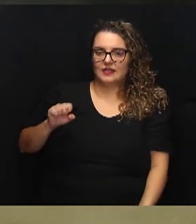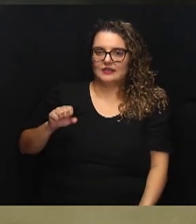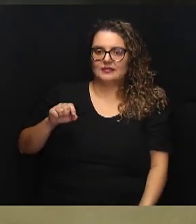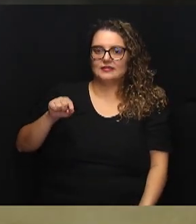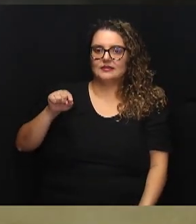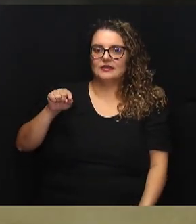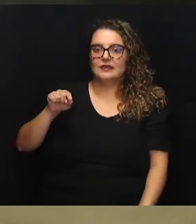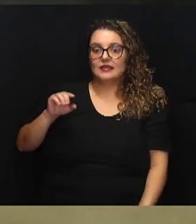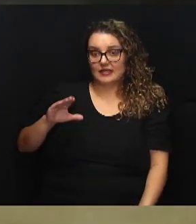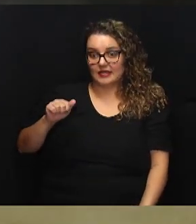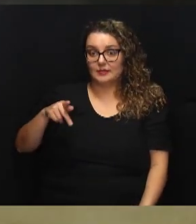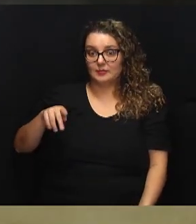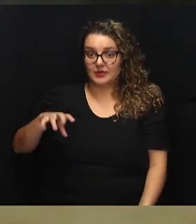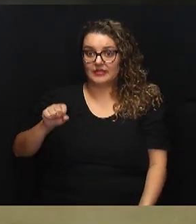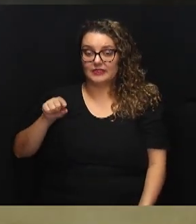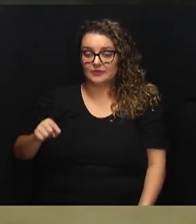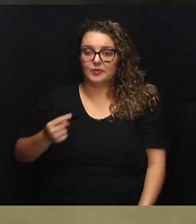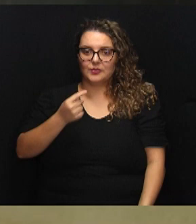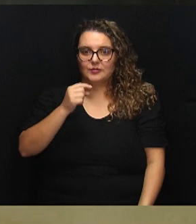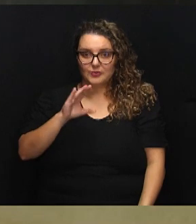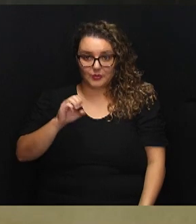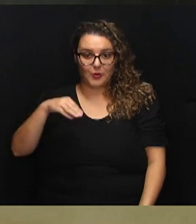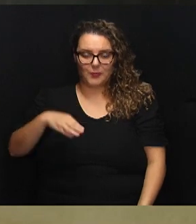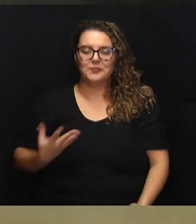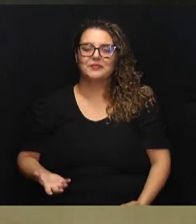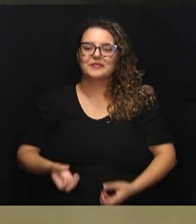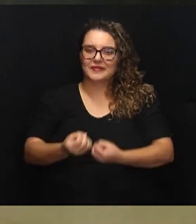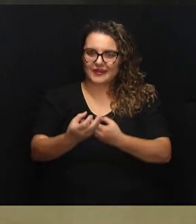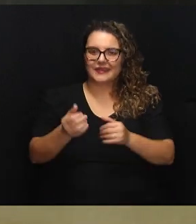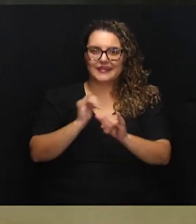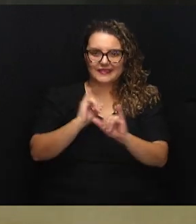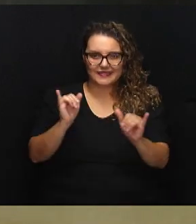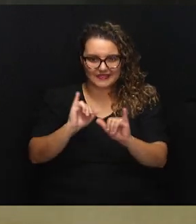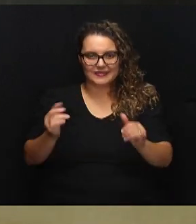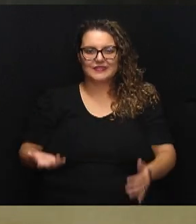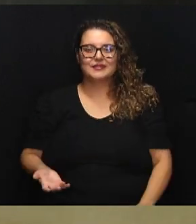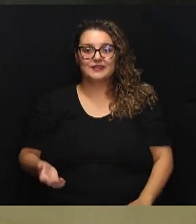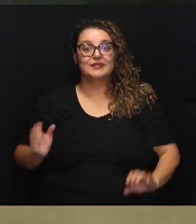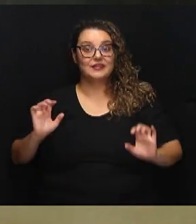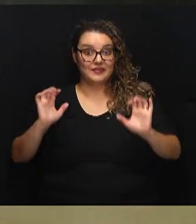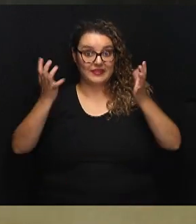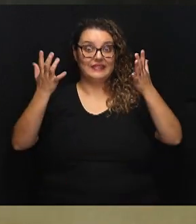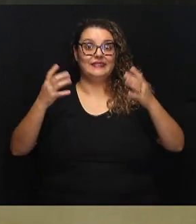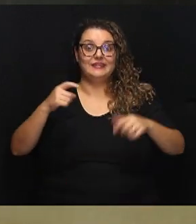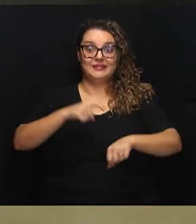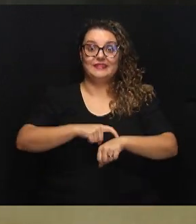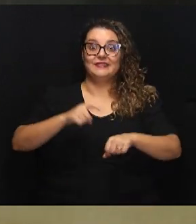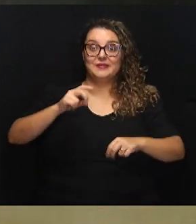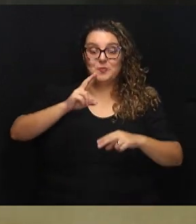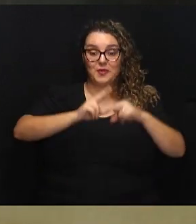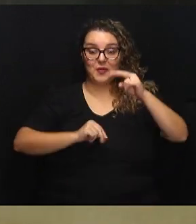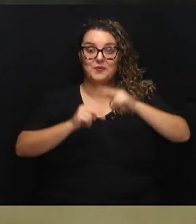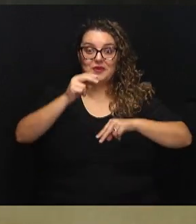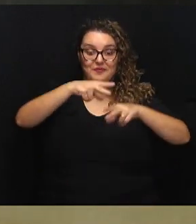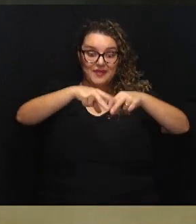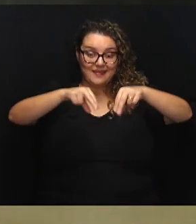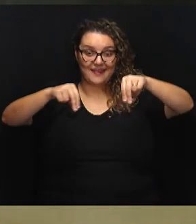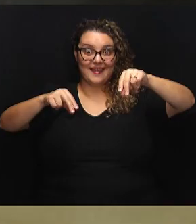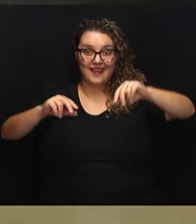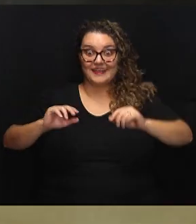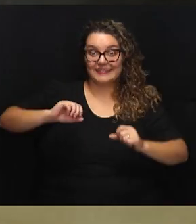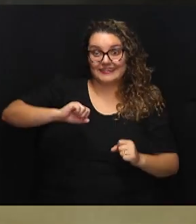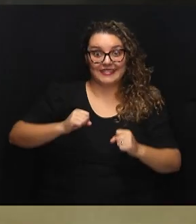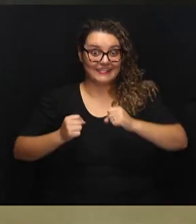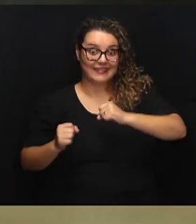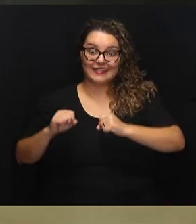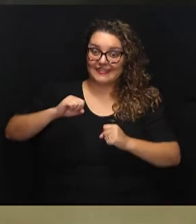arquidiocesecampinas.com. E temos informações para você de eventos, porque estamos em clima de festa junina, eventos culturais